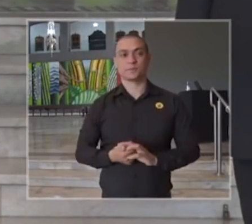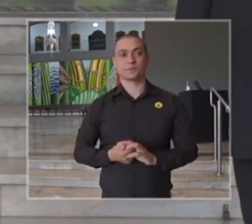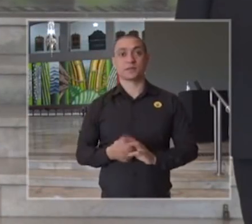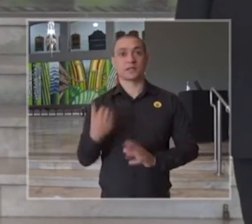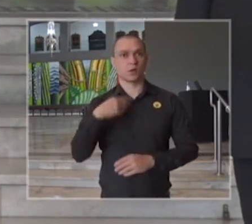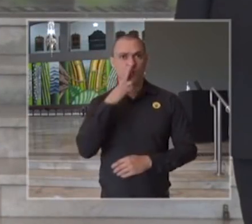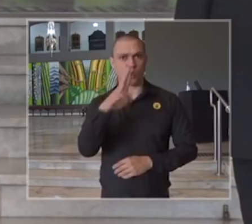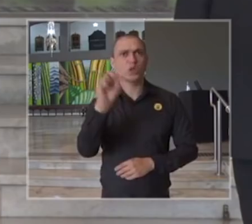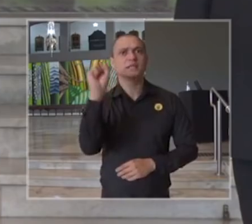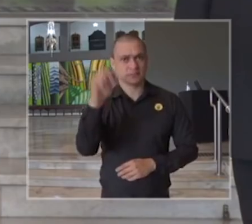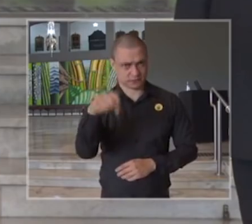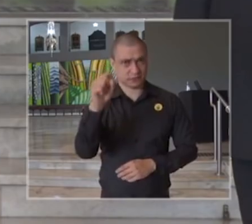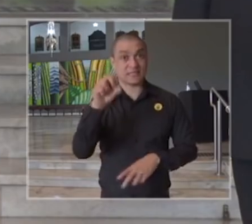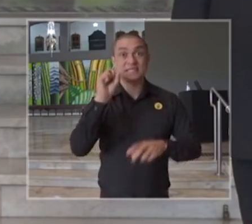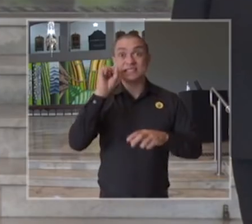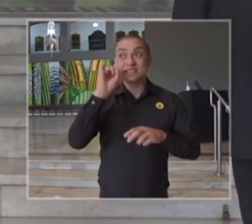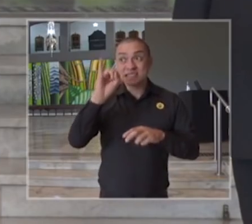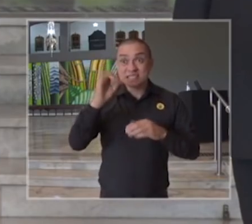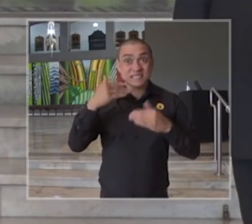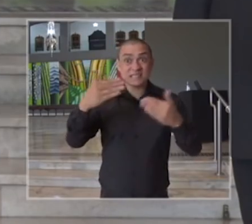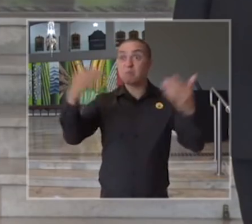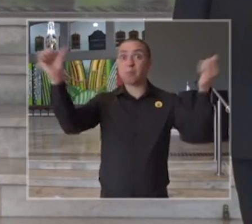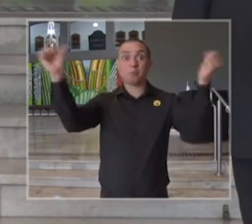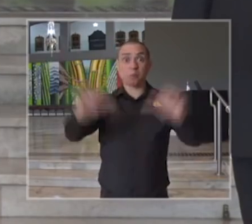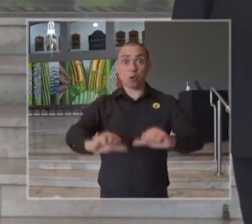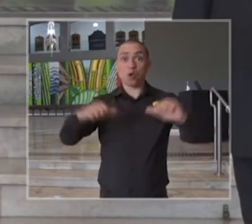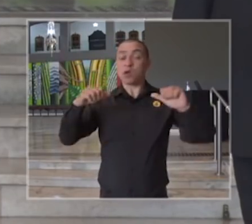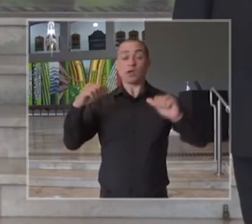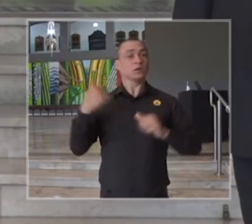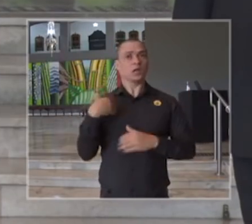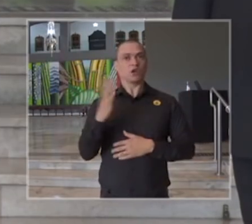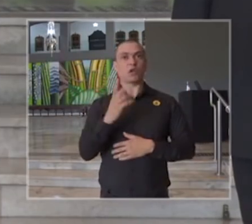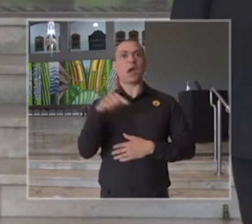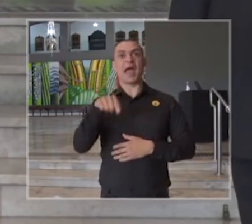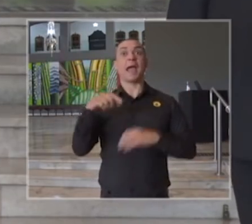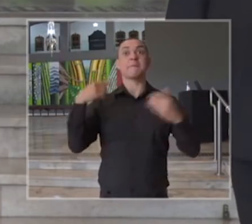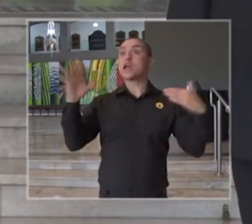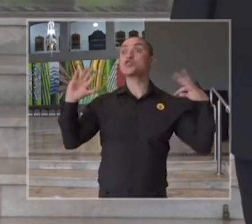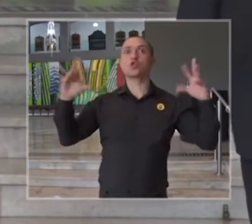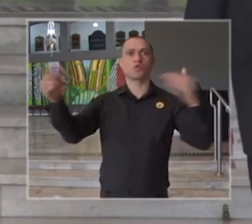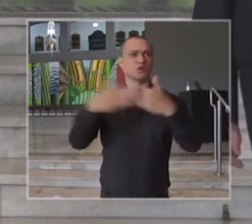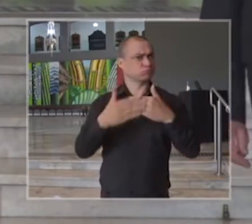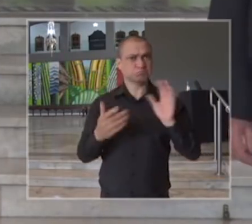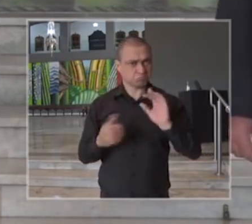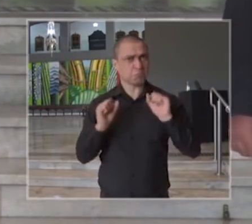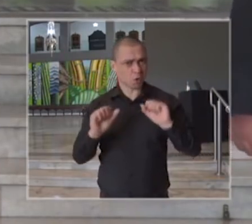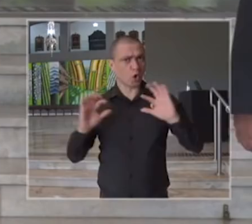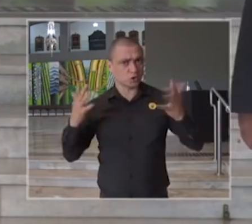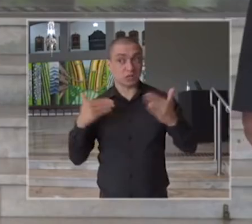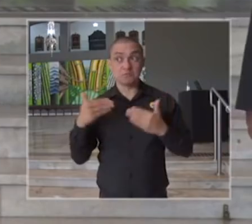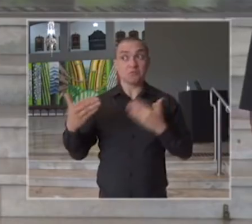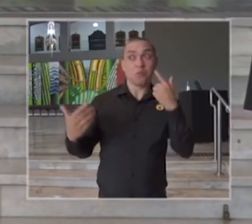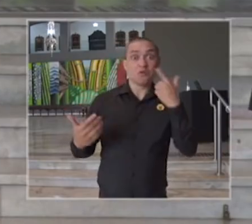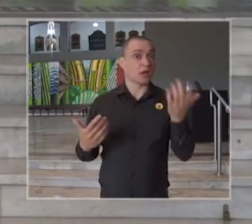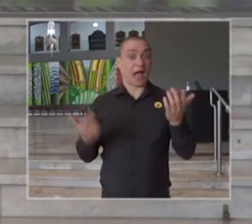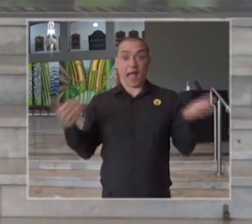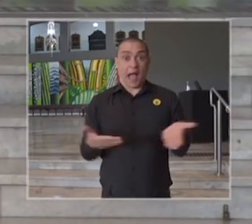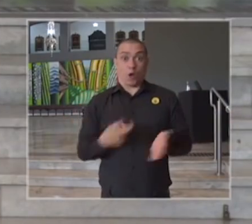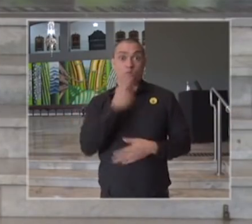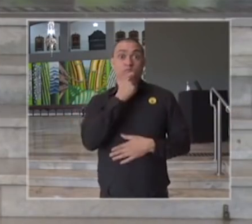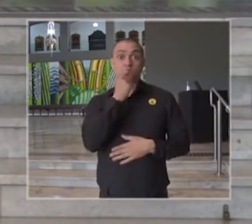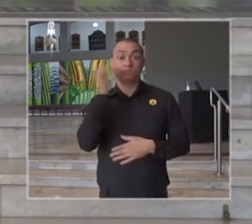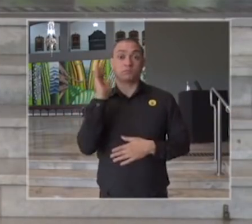imprensa realizada hoje, disse que o bloqueio total não é uma necessidade neste momento, mas não descartou a